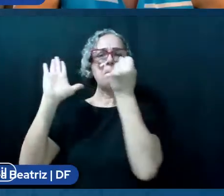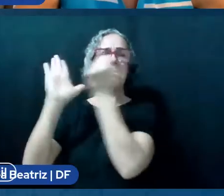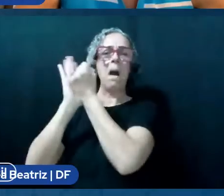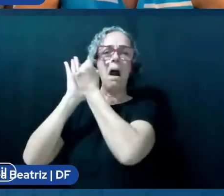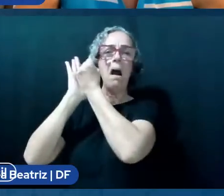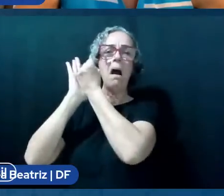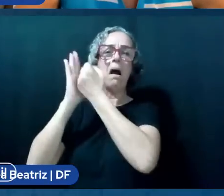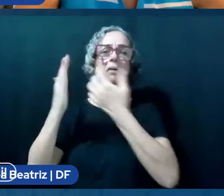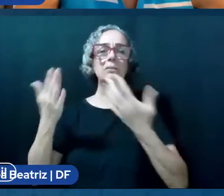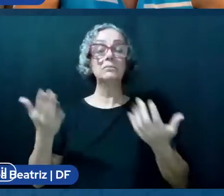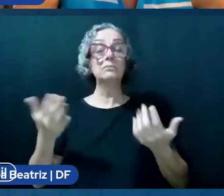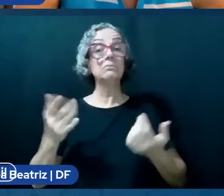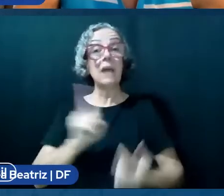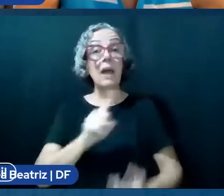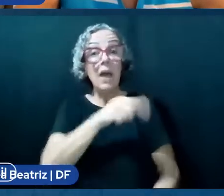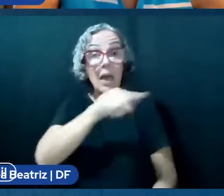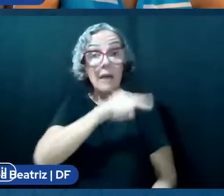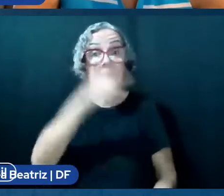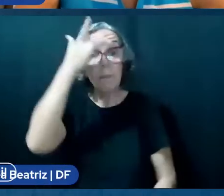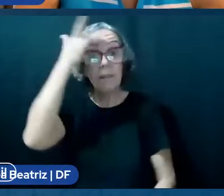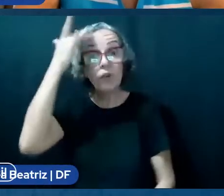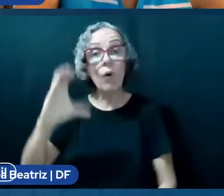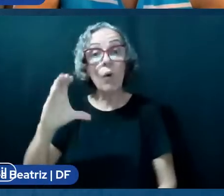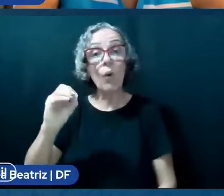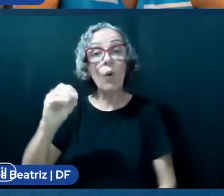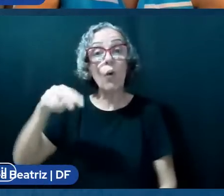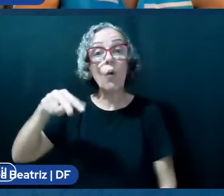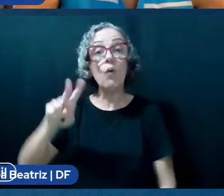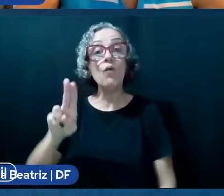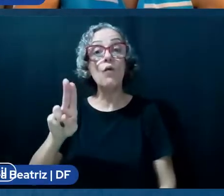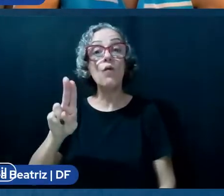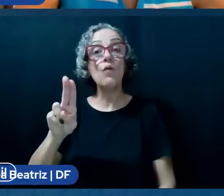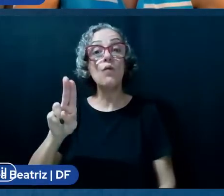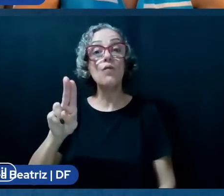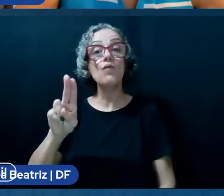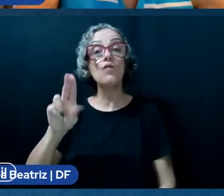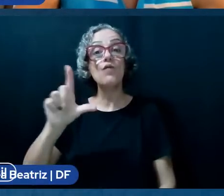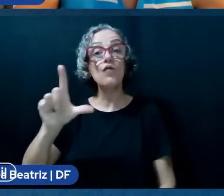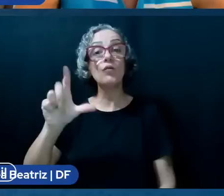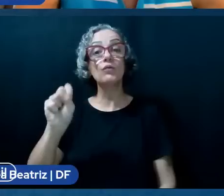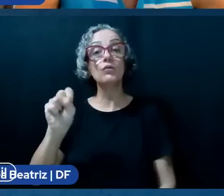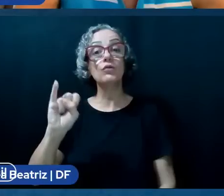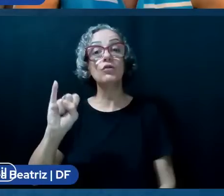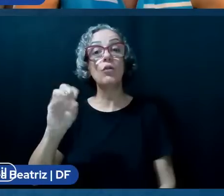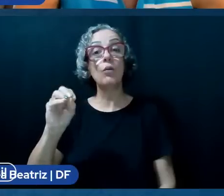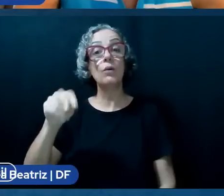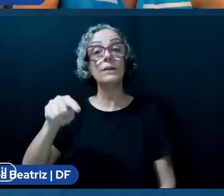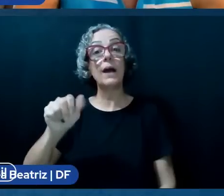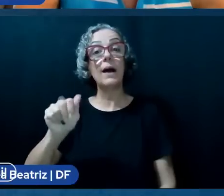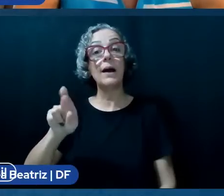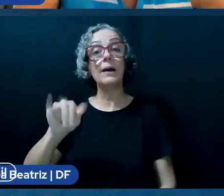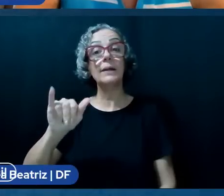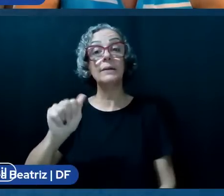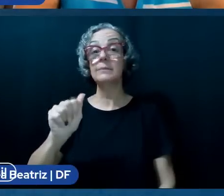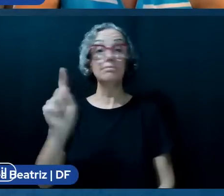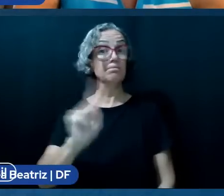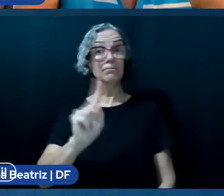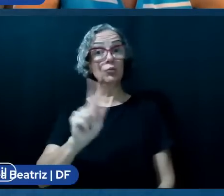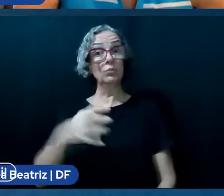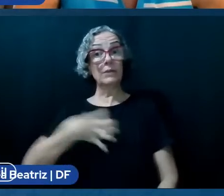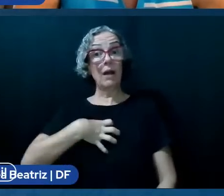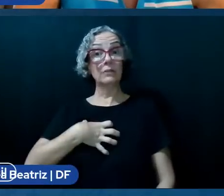tudo, e não sentiam o efeito disso. Kardec pergunta qual é a explicação, por